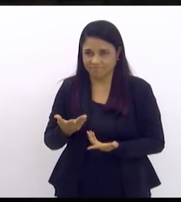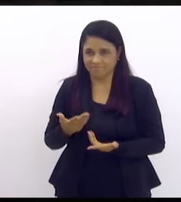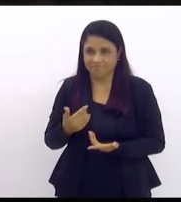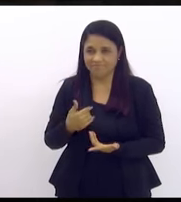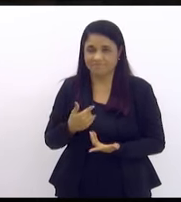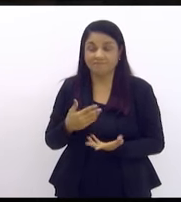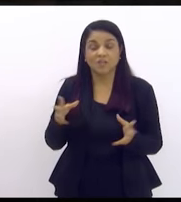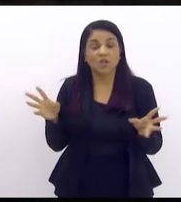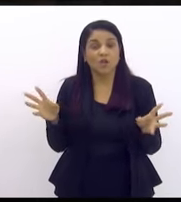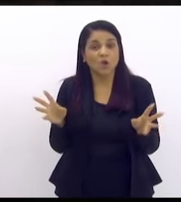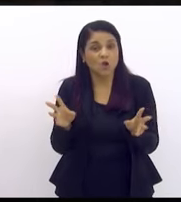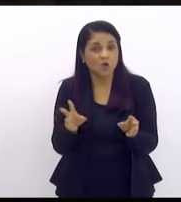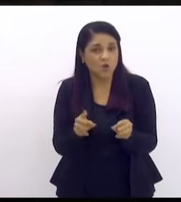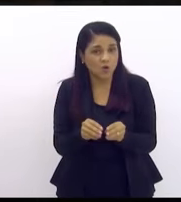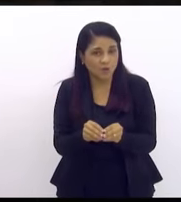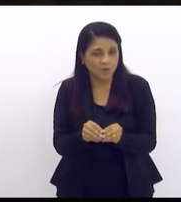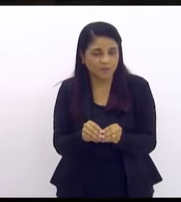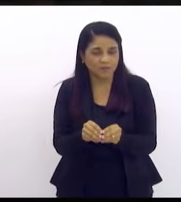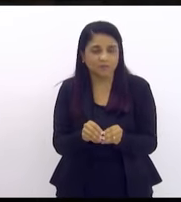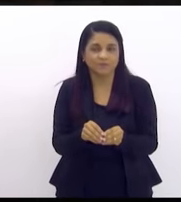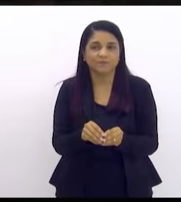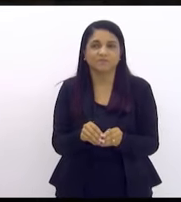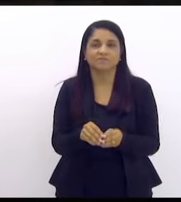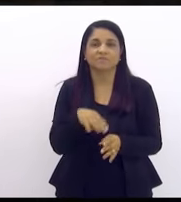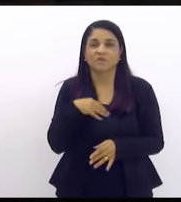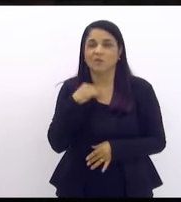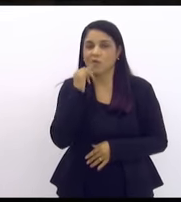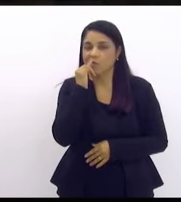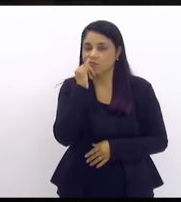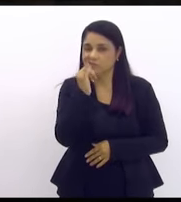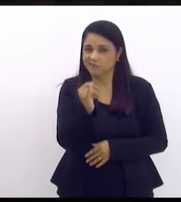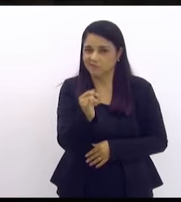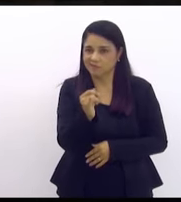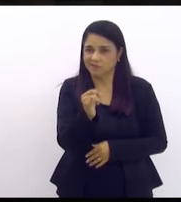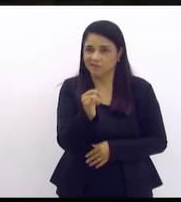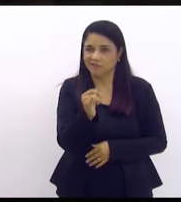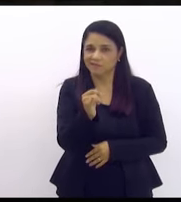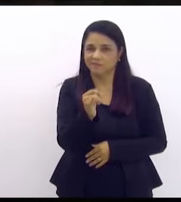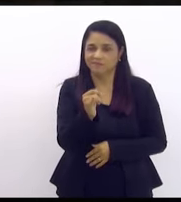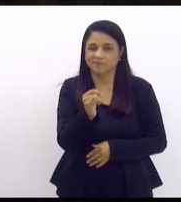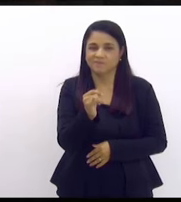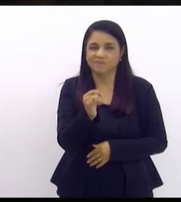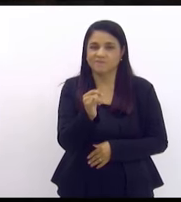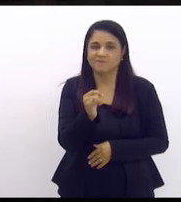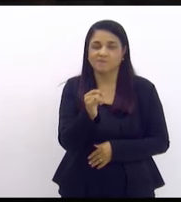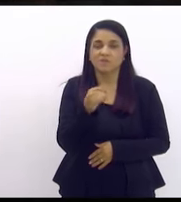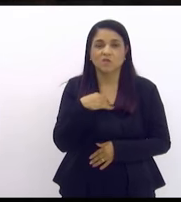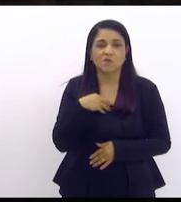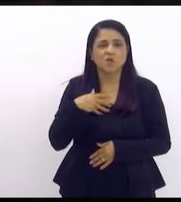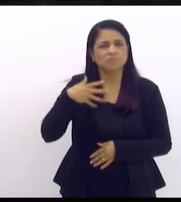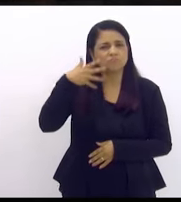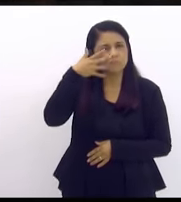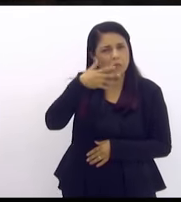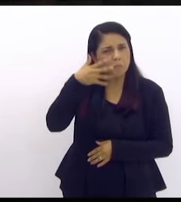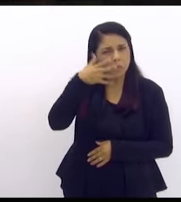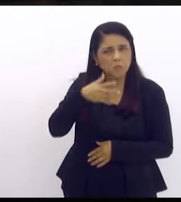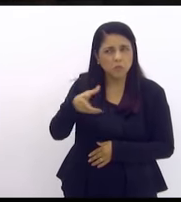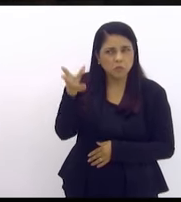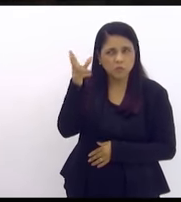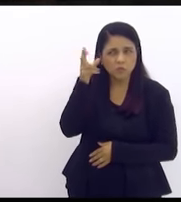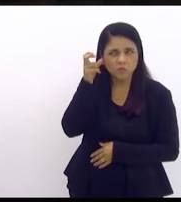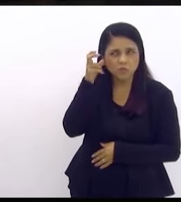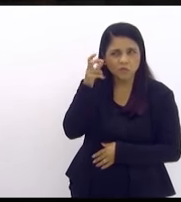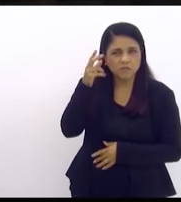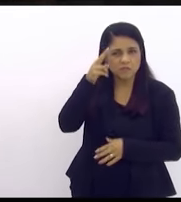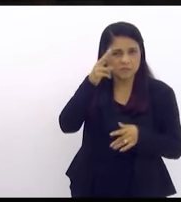E concluindo, senhora presidente, eu só queria dizer que ouvi alguns depoimentos a